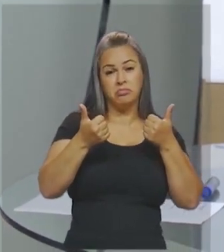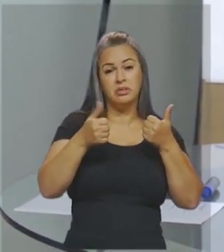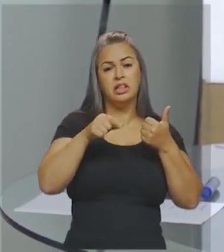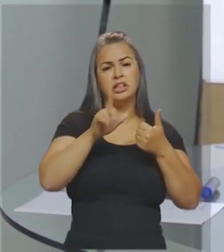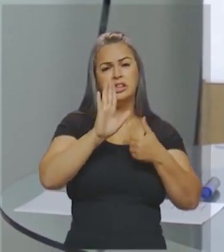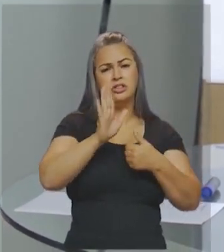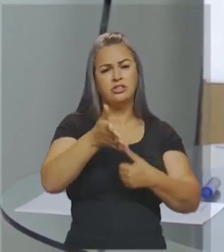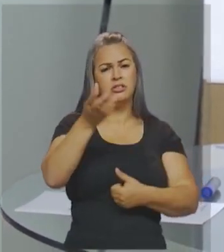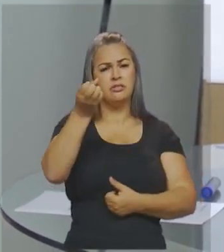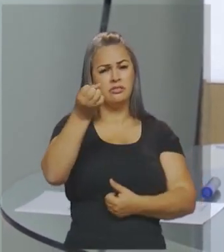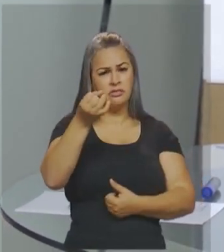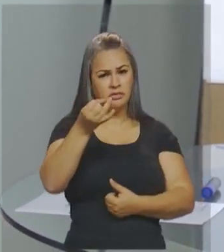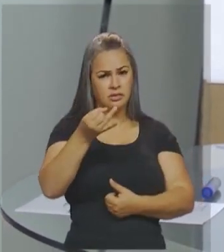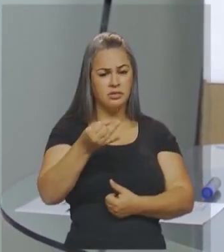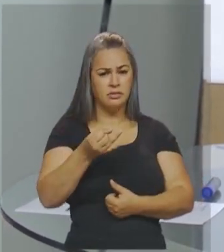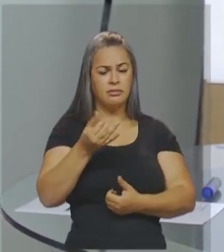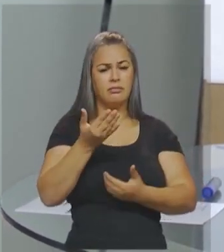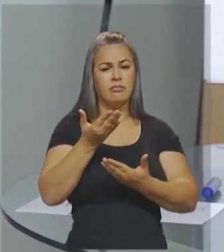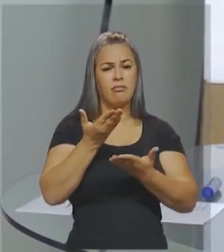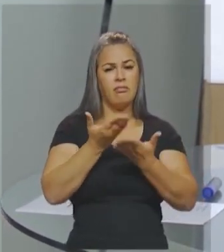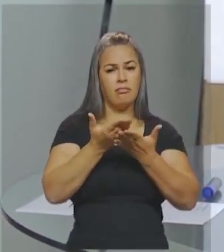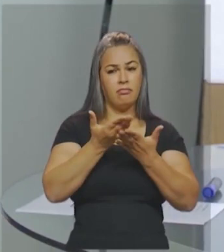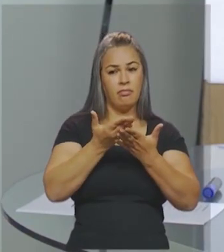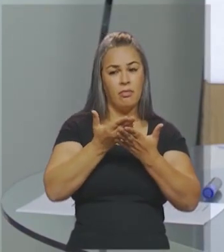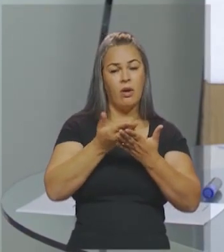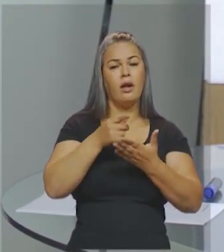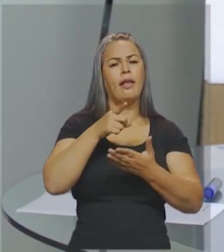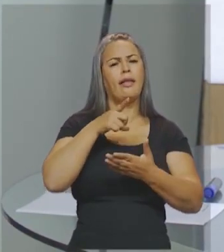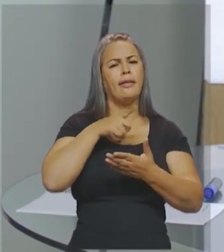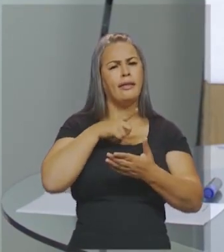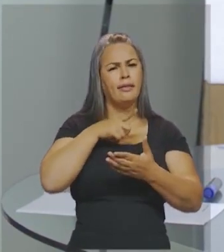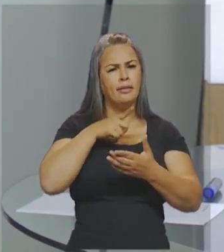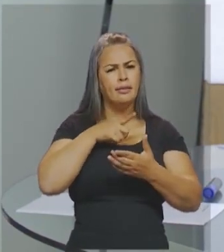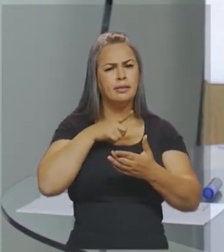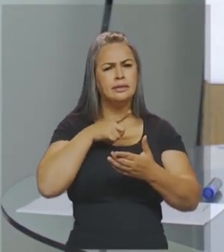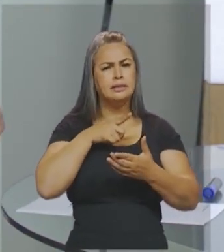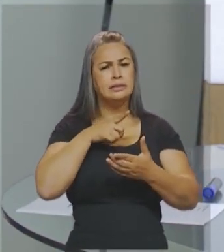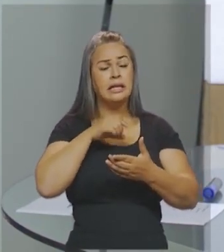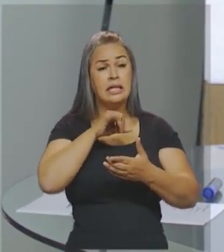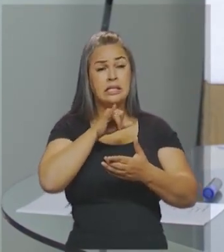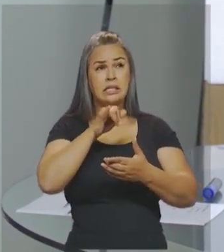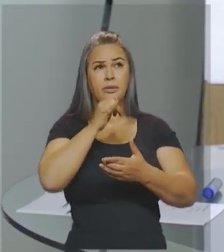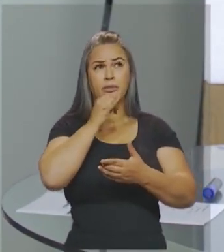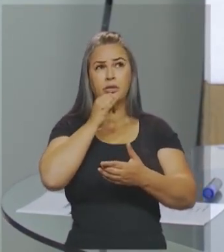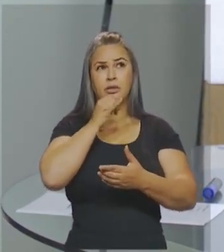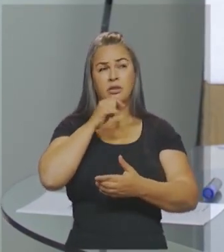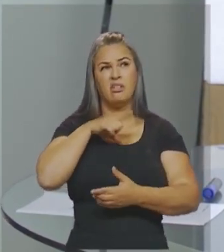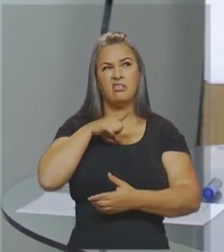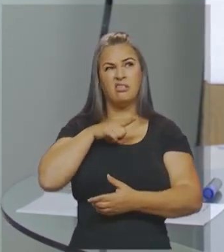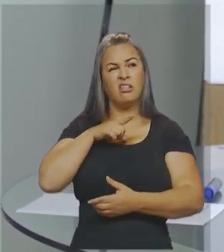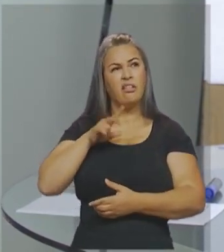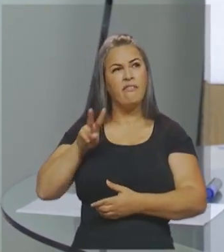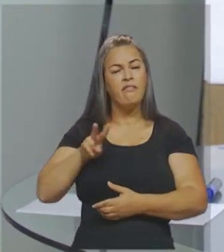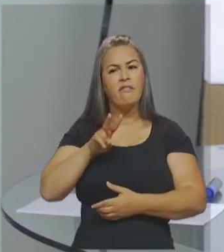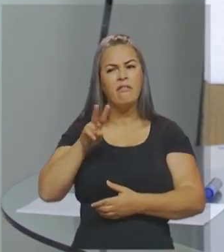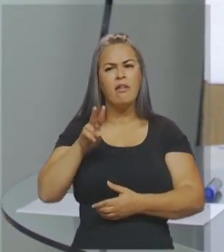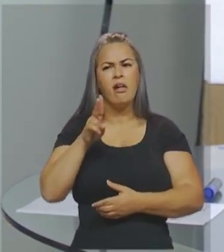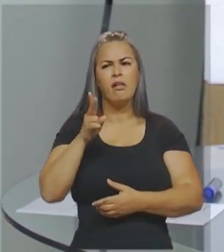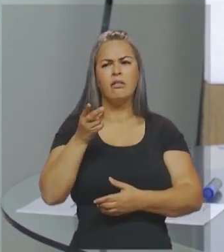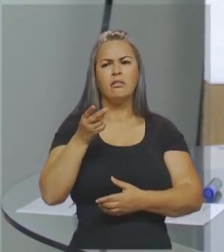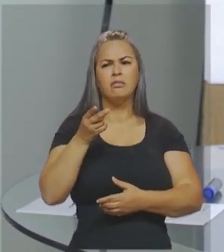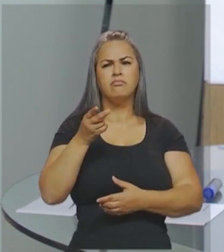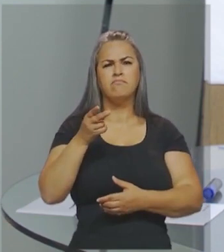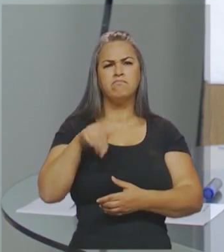aula de hoje, na mediana, tem algumas situações que, quando tem valores muito extremos, né, da maioria, ele